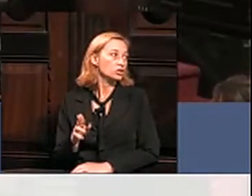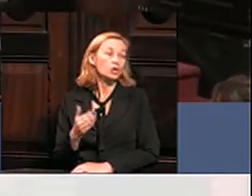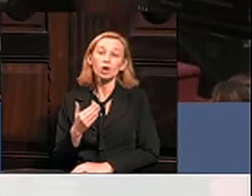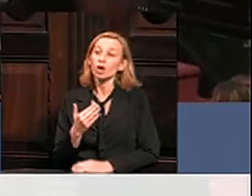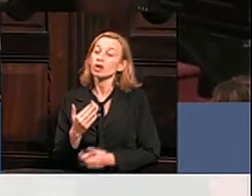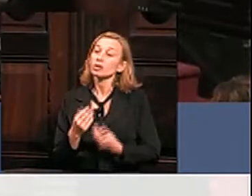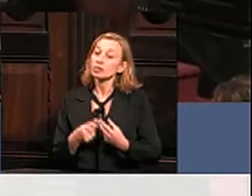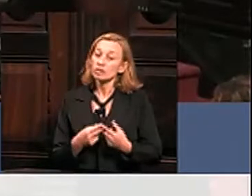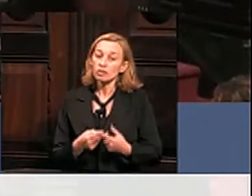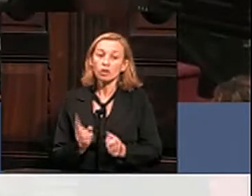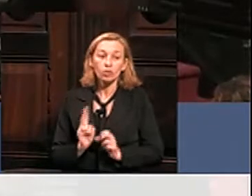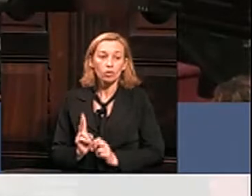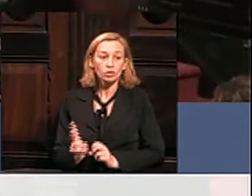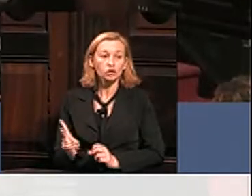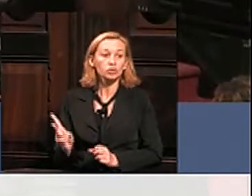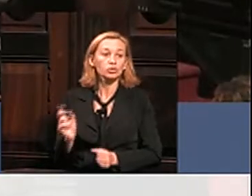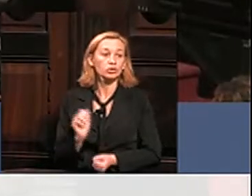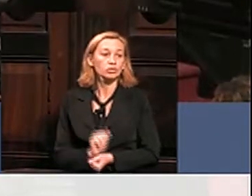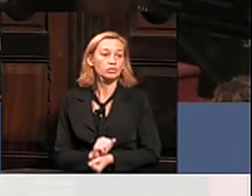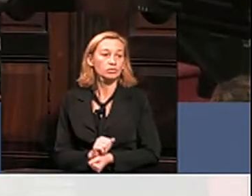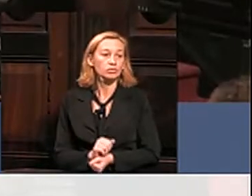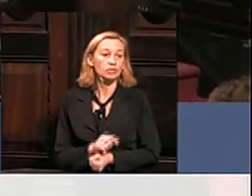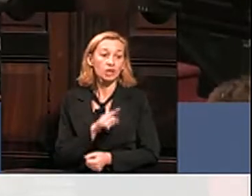permaneçam como estão. Verificação.